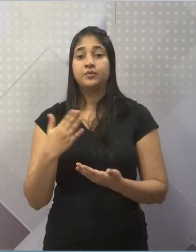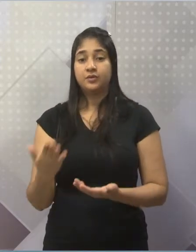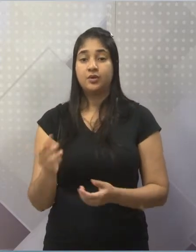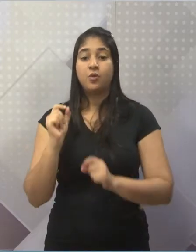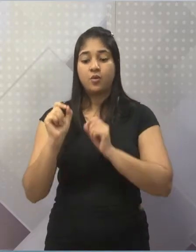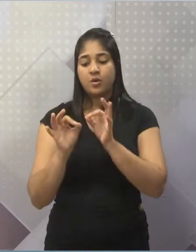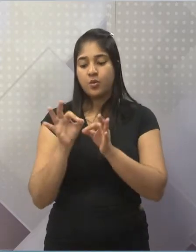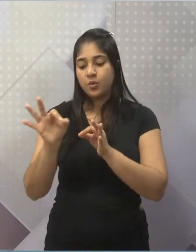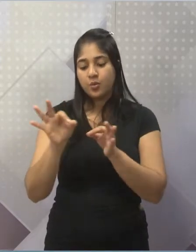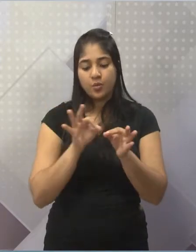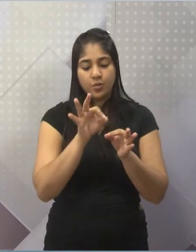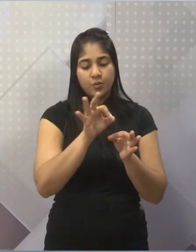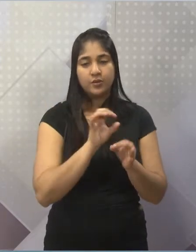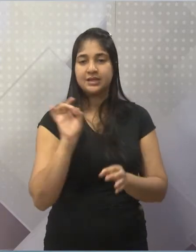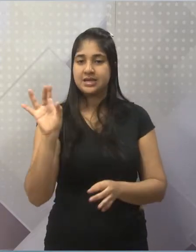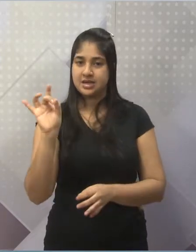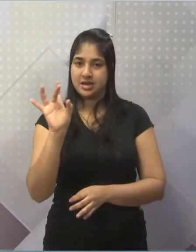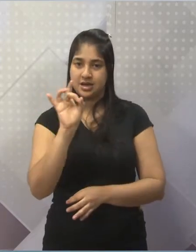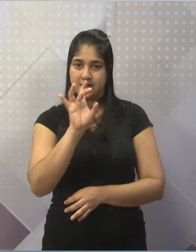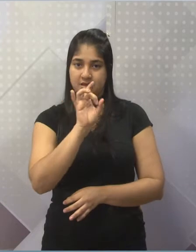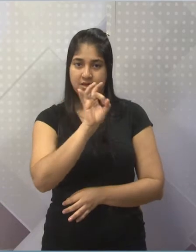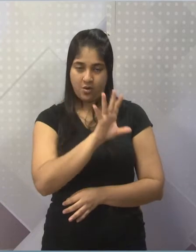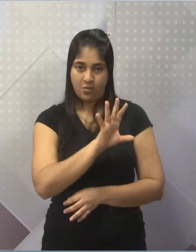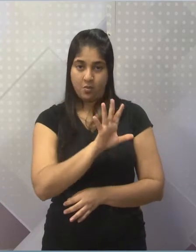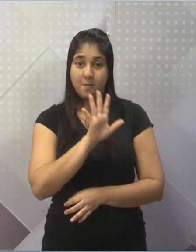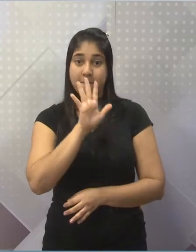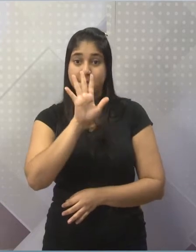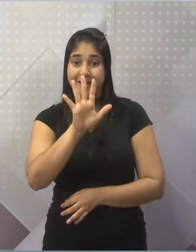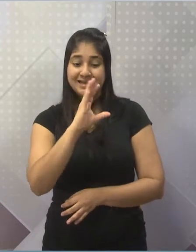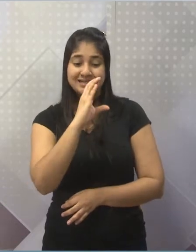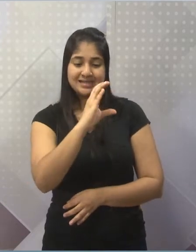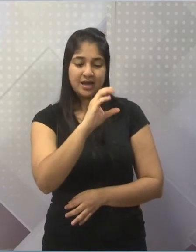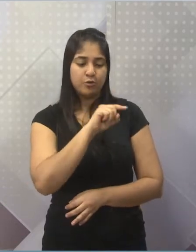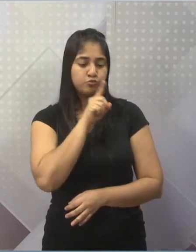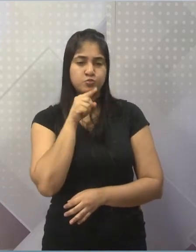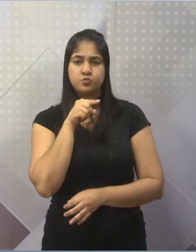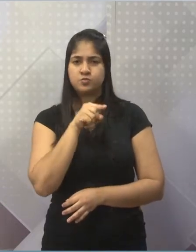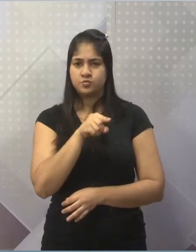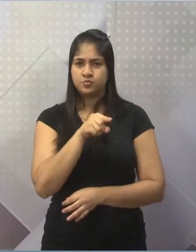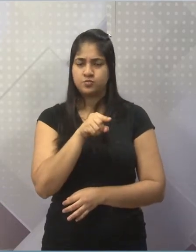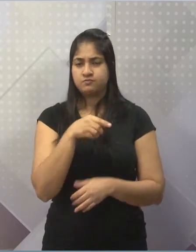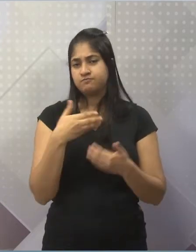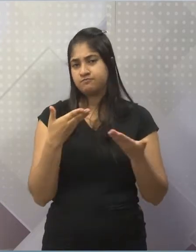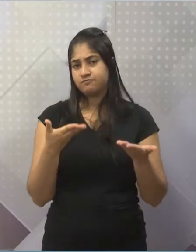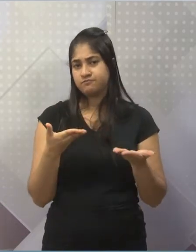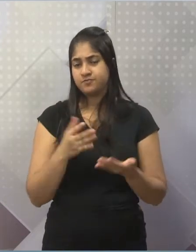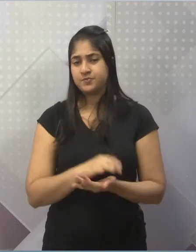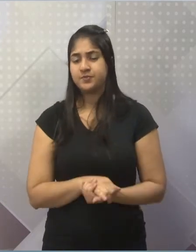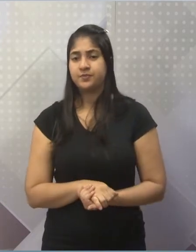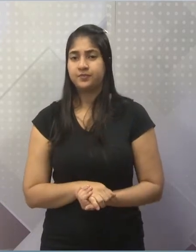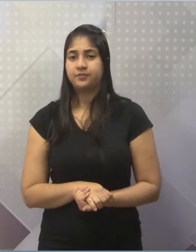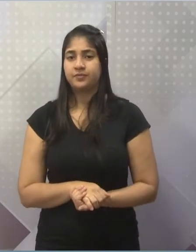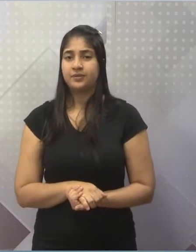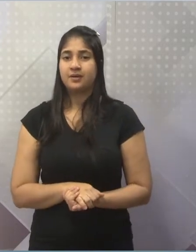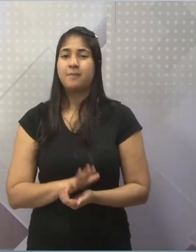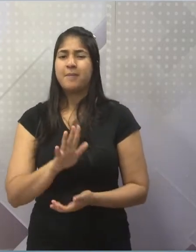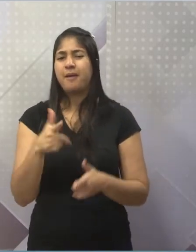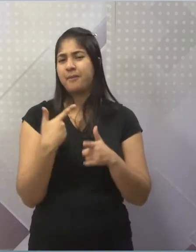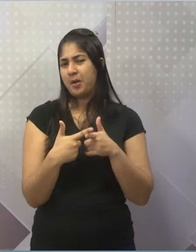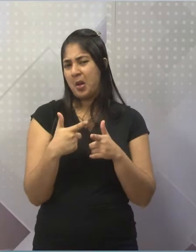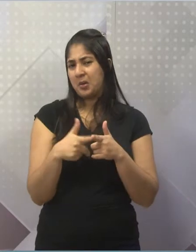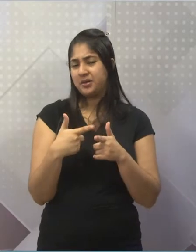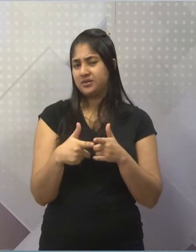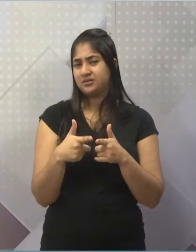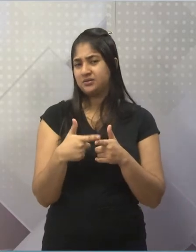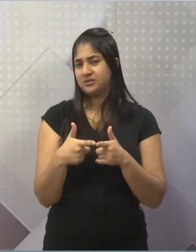deu o tamanho do A, o tamanho do B, mas não me deu o tamanho do C. E me deu do D. Há algum problema